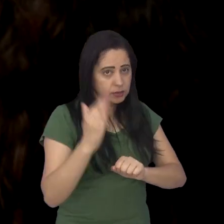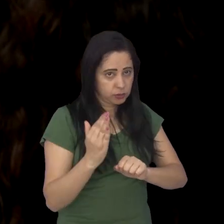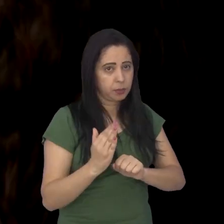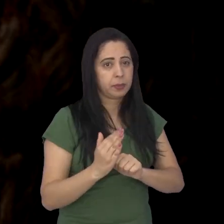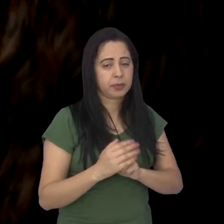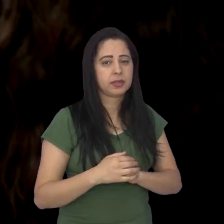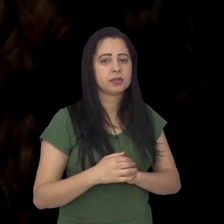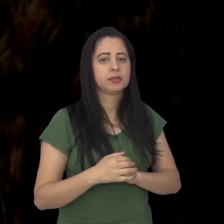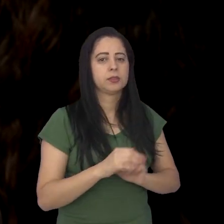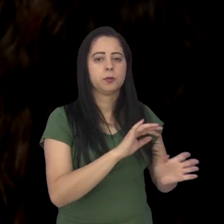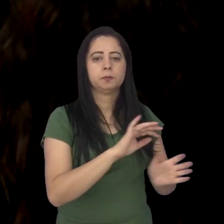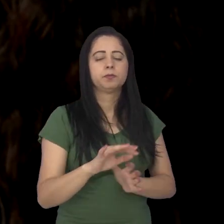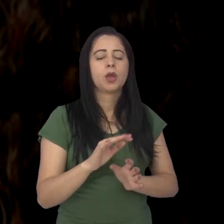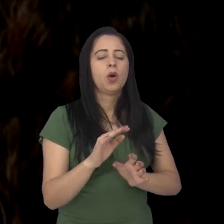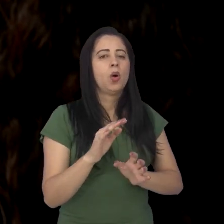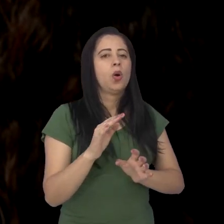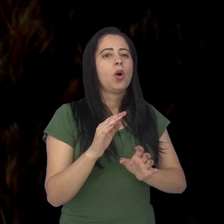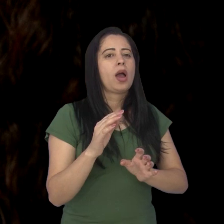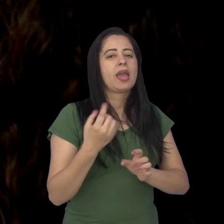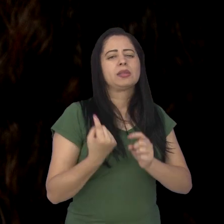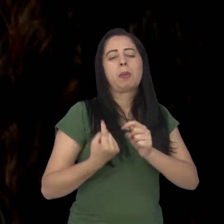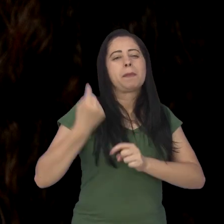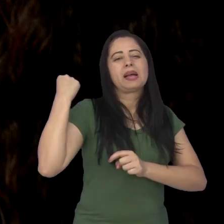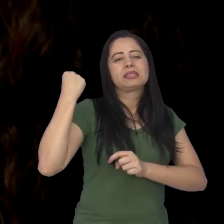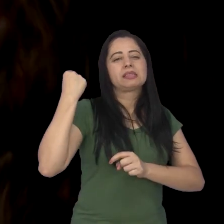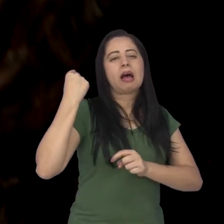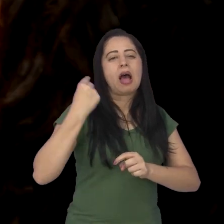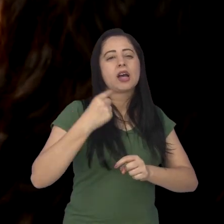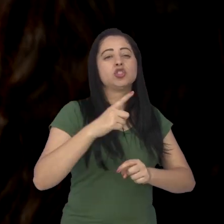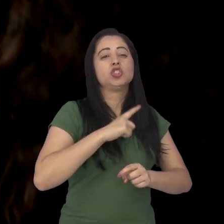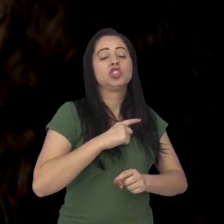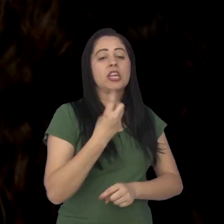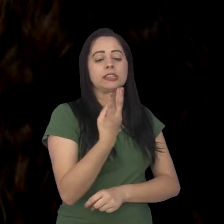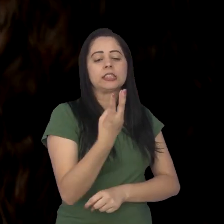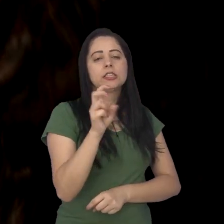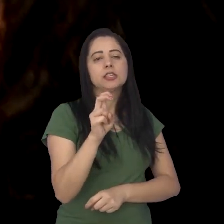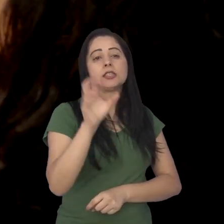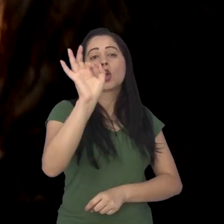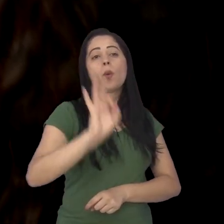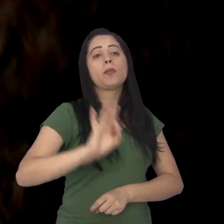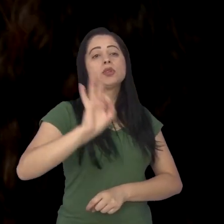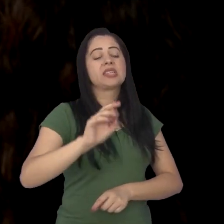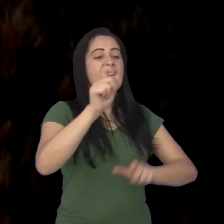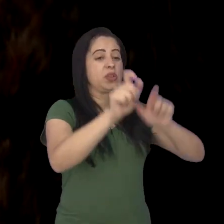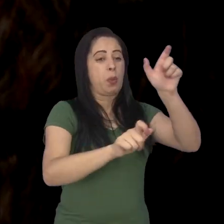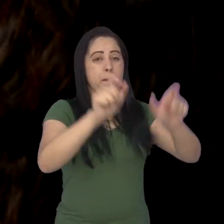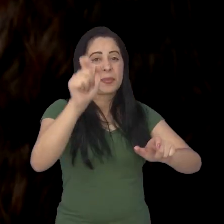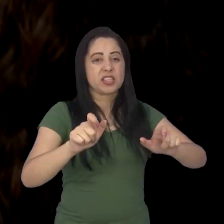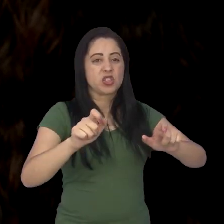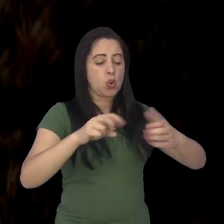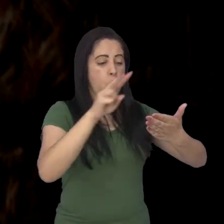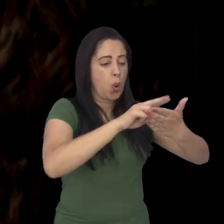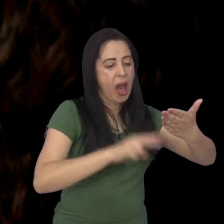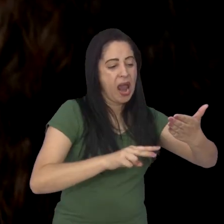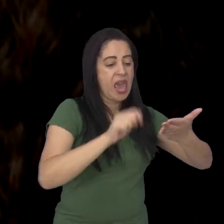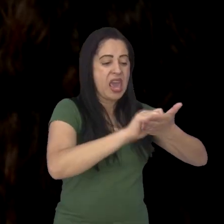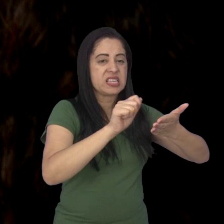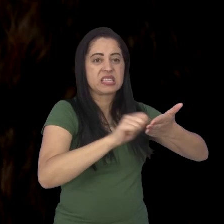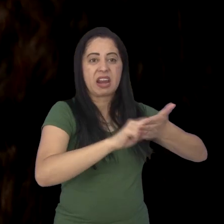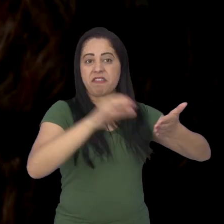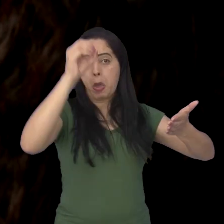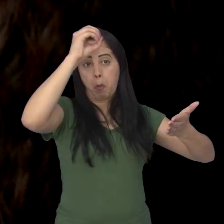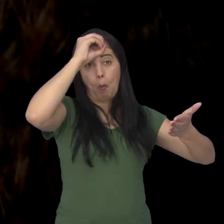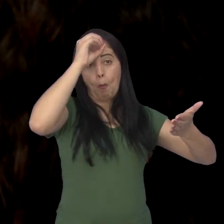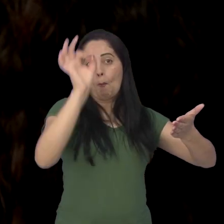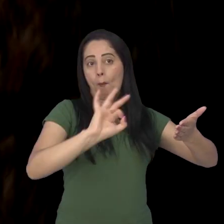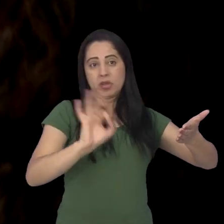nossas necessidades. Quando a urna foi criada, a gente tinha 35% de analfabetos no país, por exemplo. E o nosso voto,